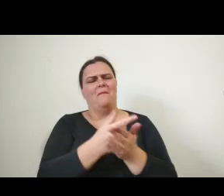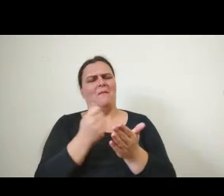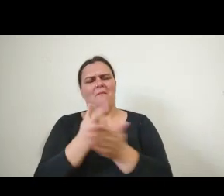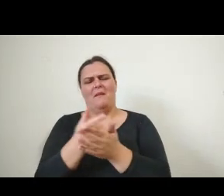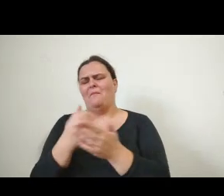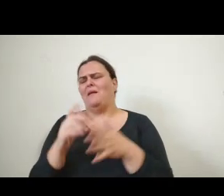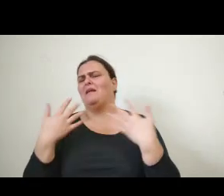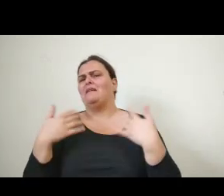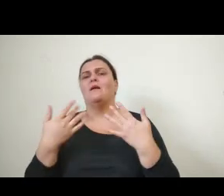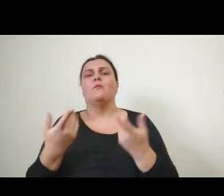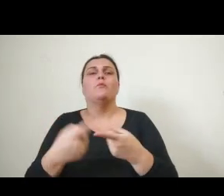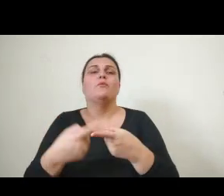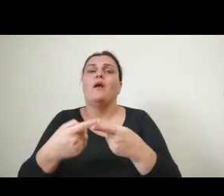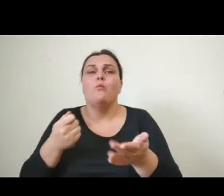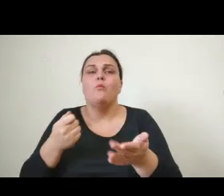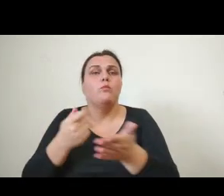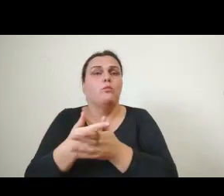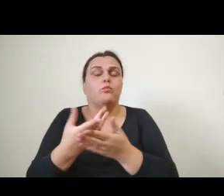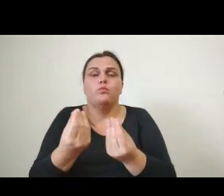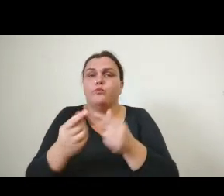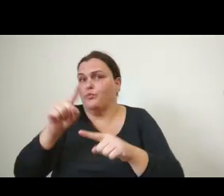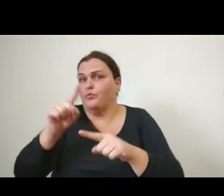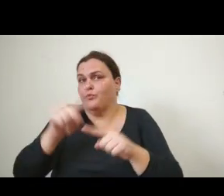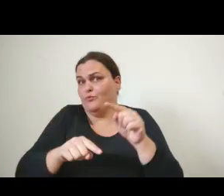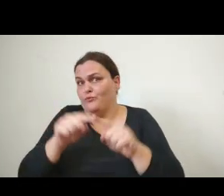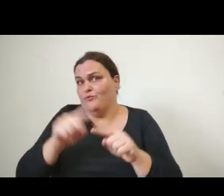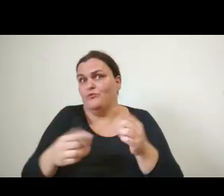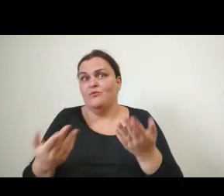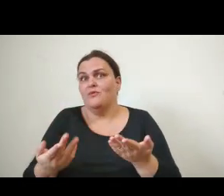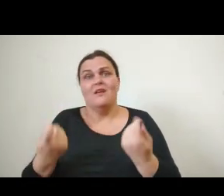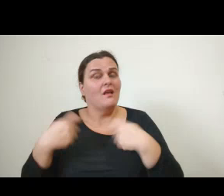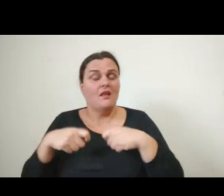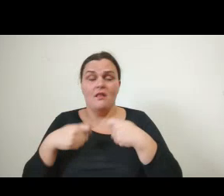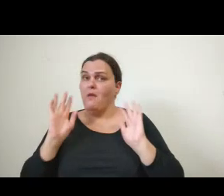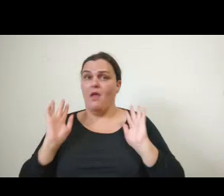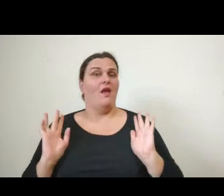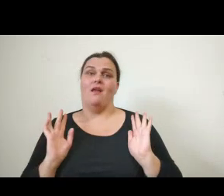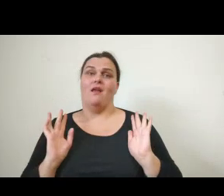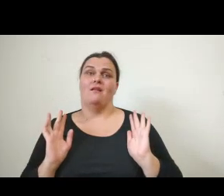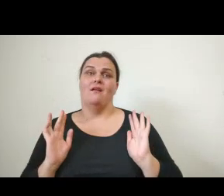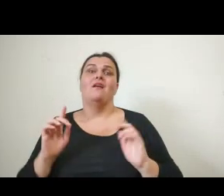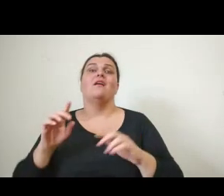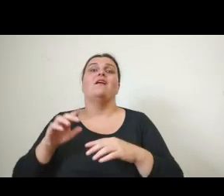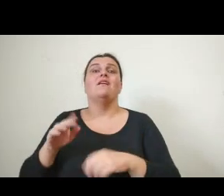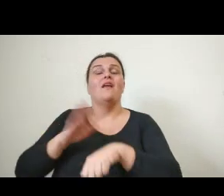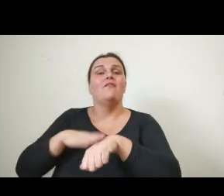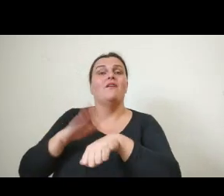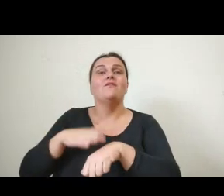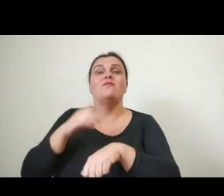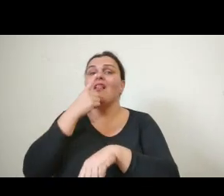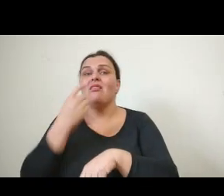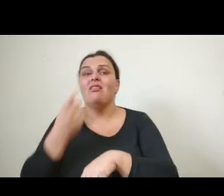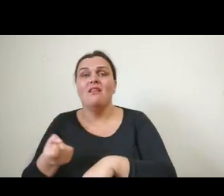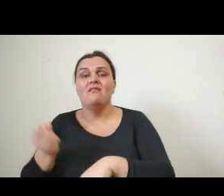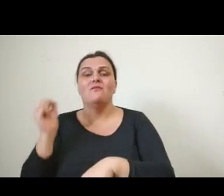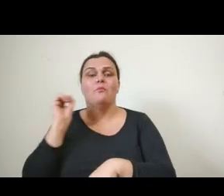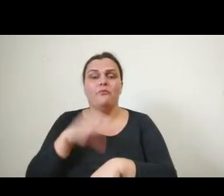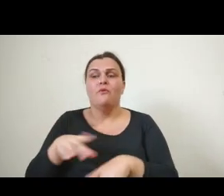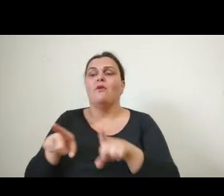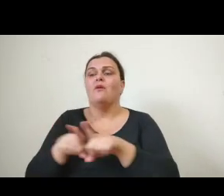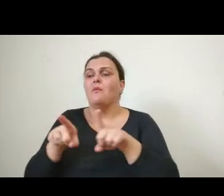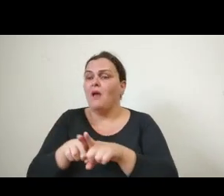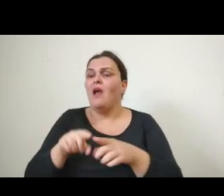produtos e serviços do que o necessário. Isso gera mais transporte, mais